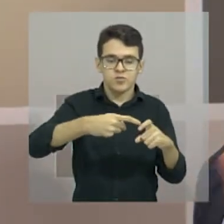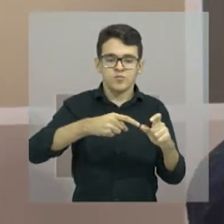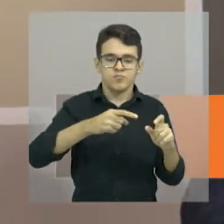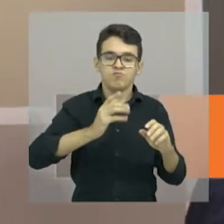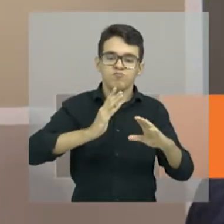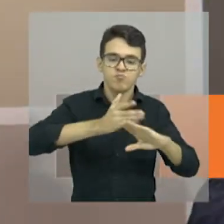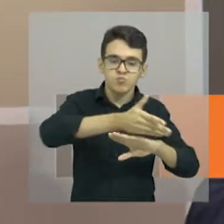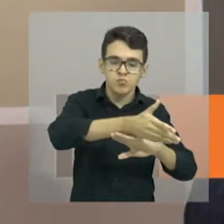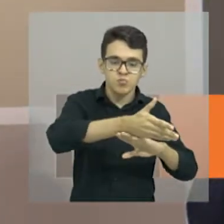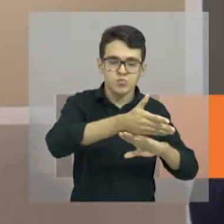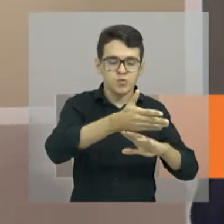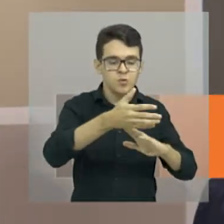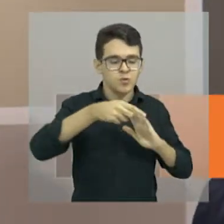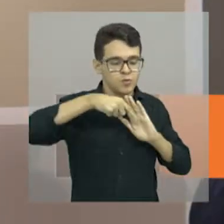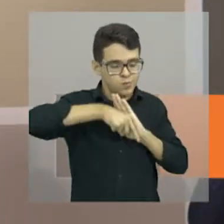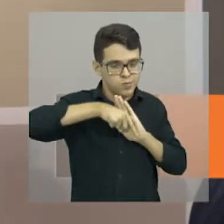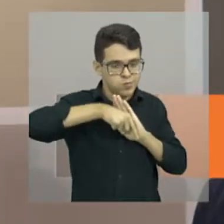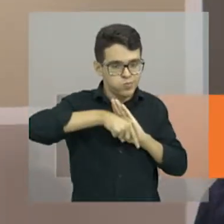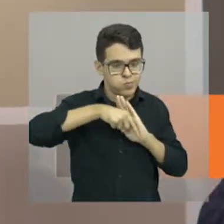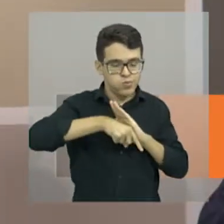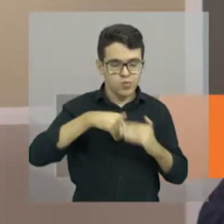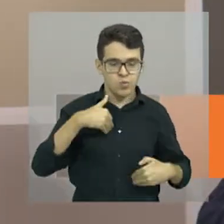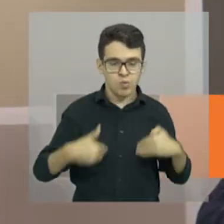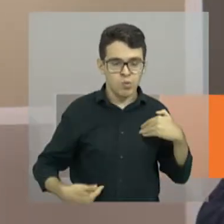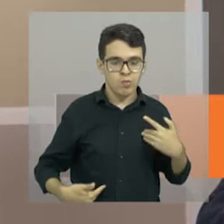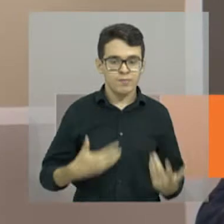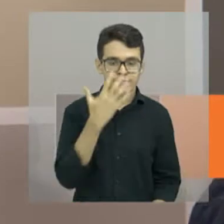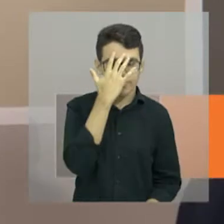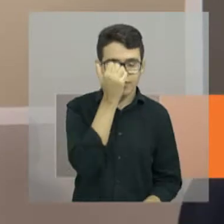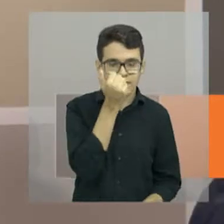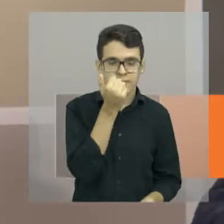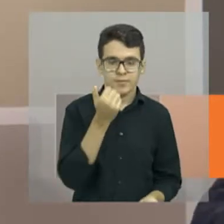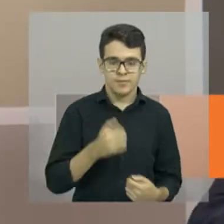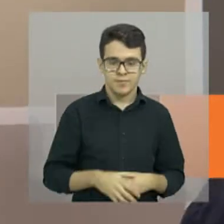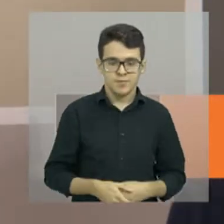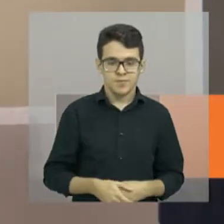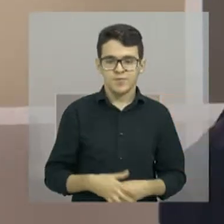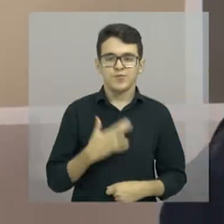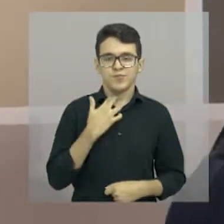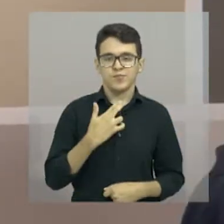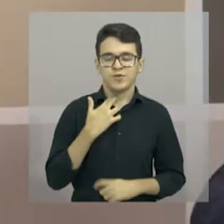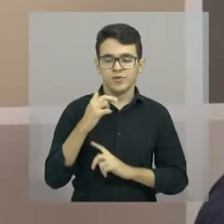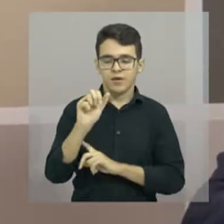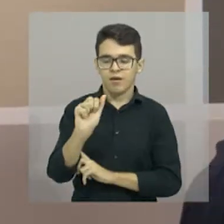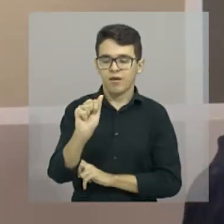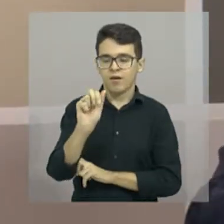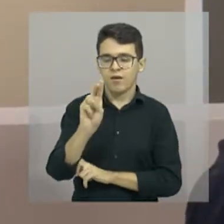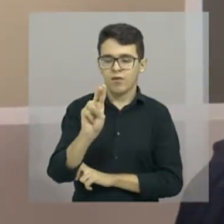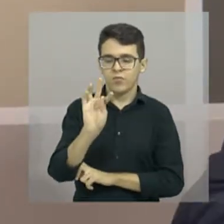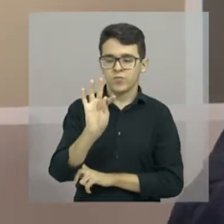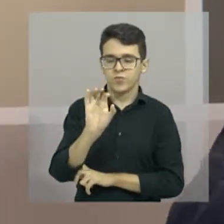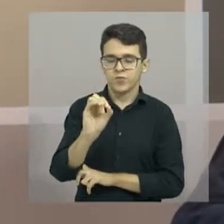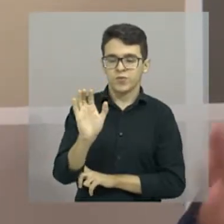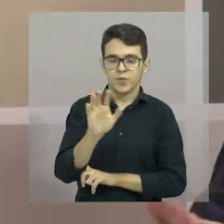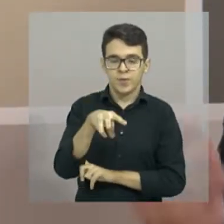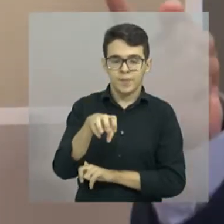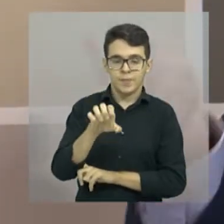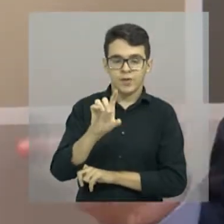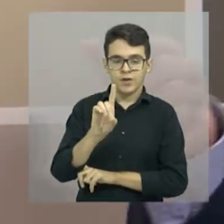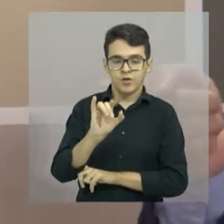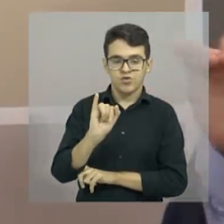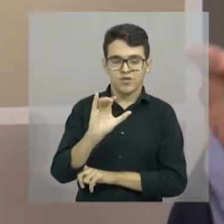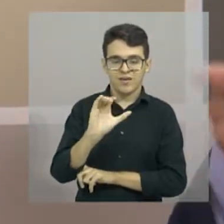às vezes necessário, mas não fazer automedicação. Por quê? Porque isso é prejudicial. Cada caso é um